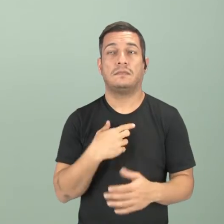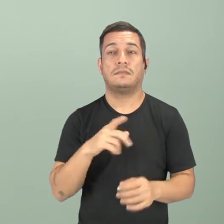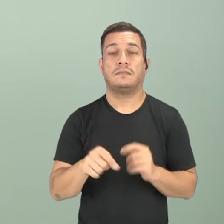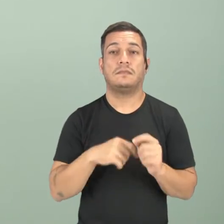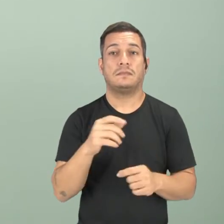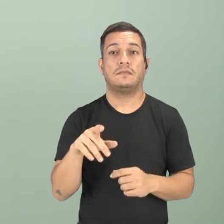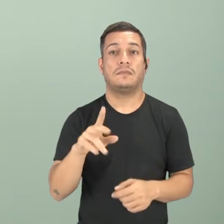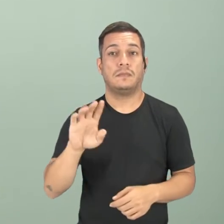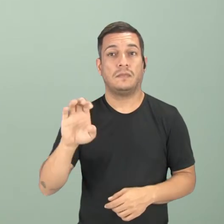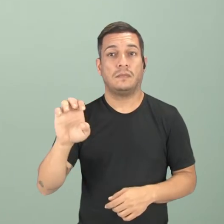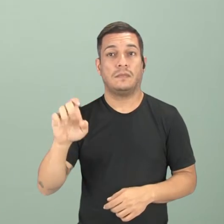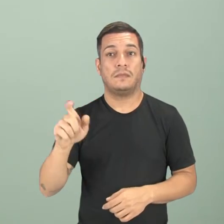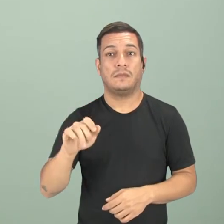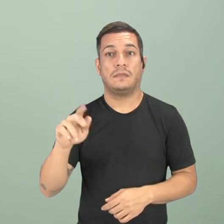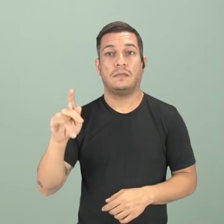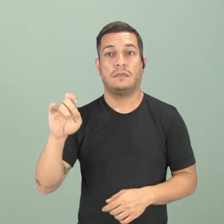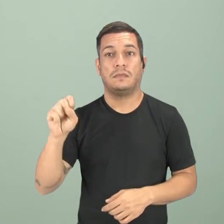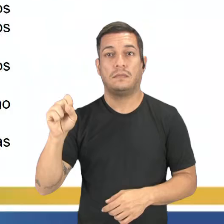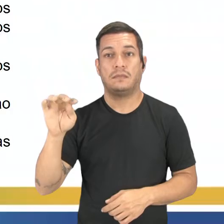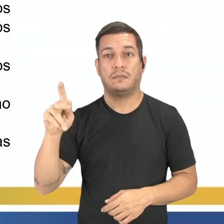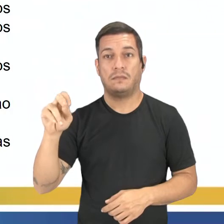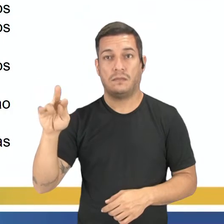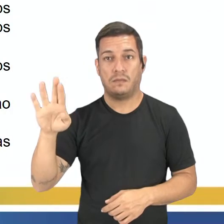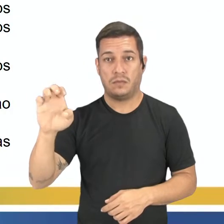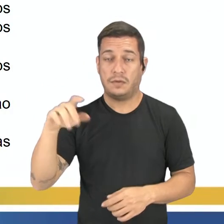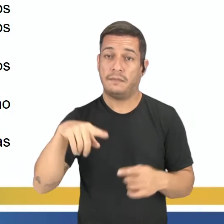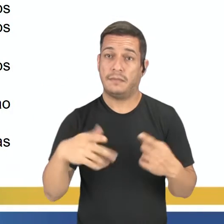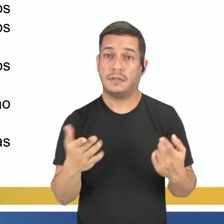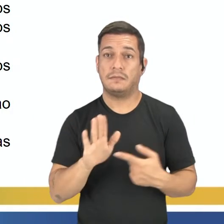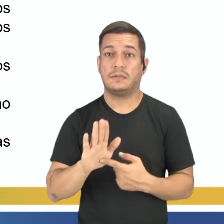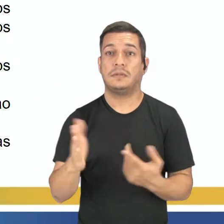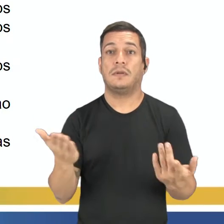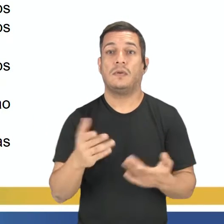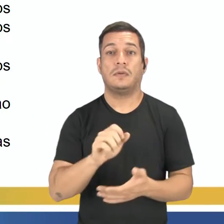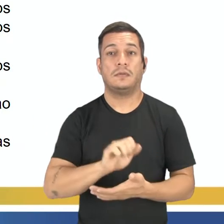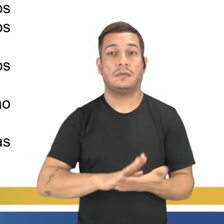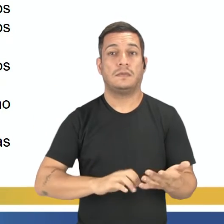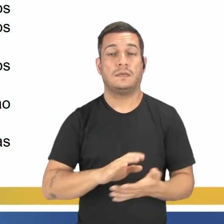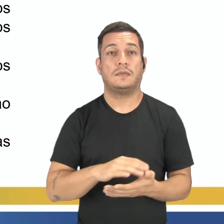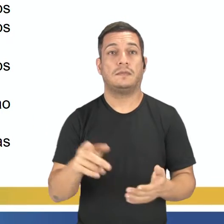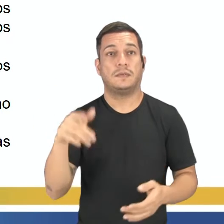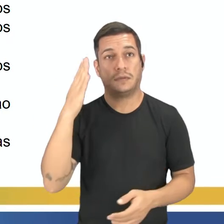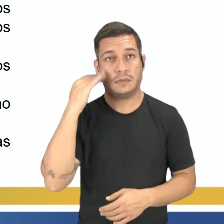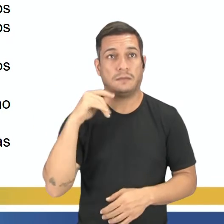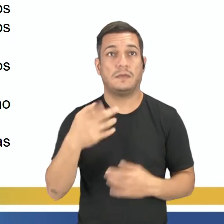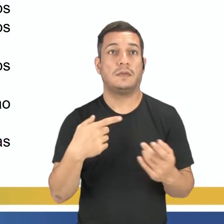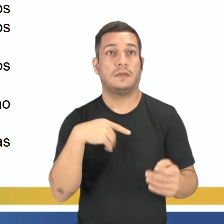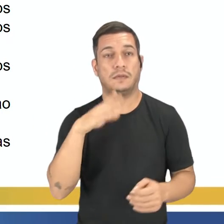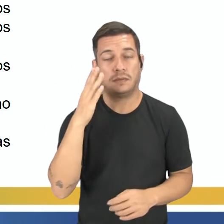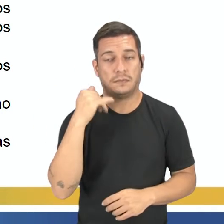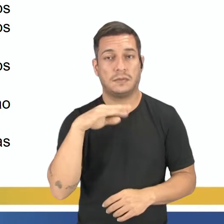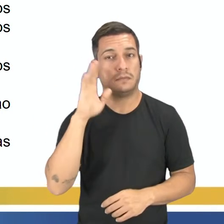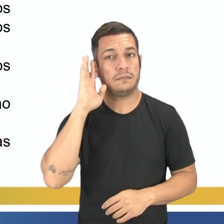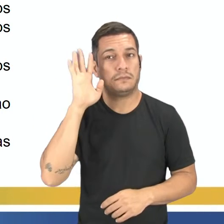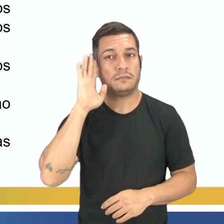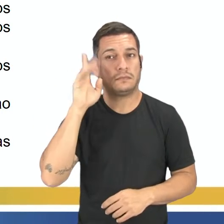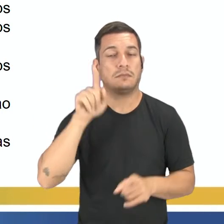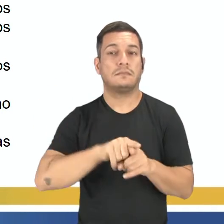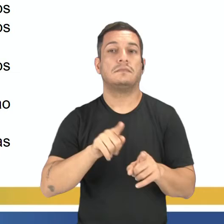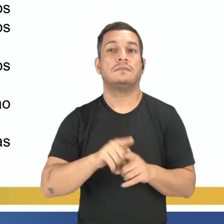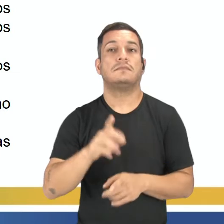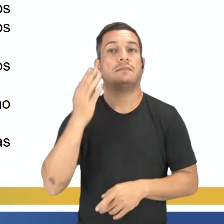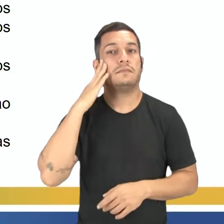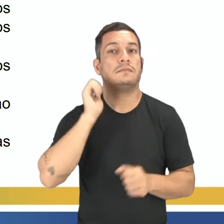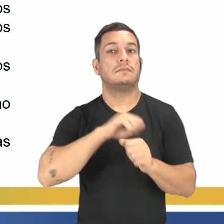os ex-esportes, eu prometo para vocês. Mas eu trouxe agora para vocês um exercício para saber e para vocês refletirem também se